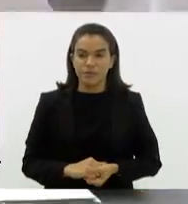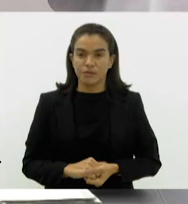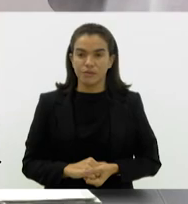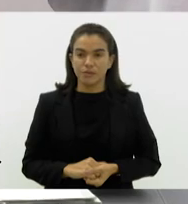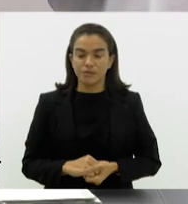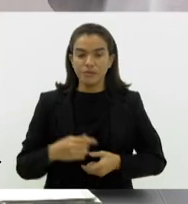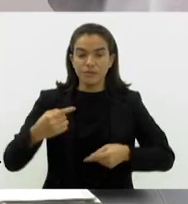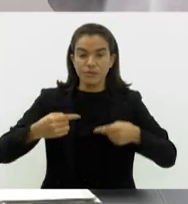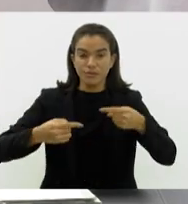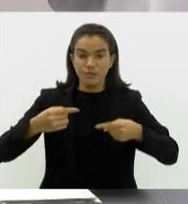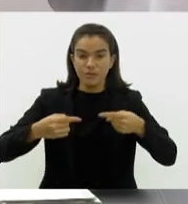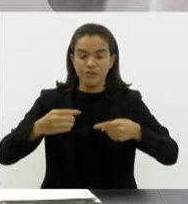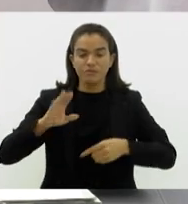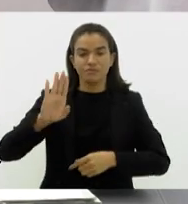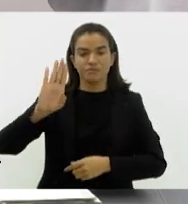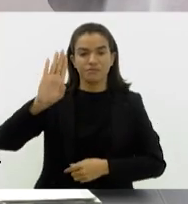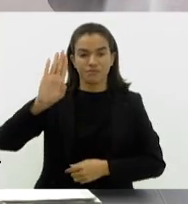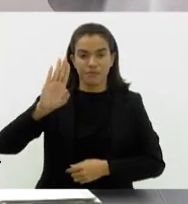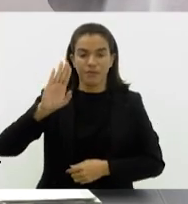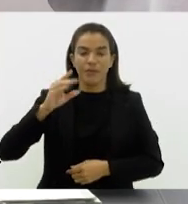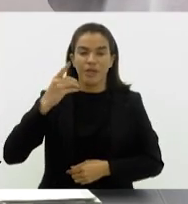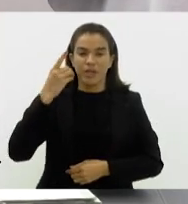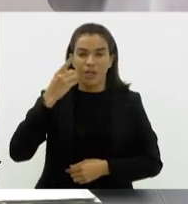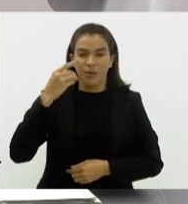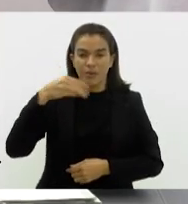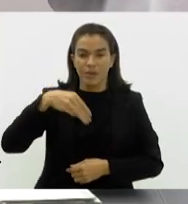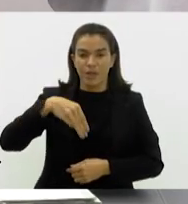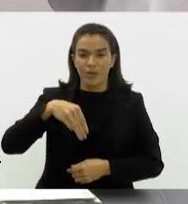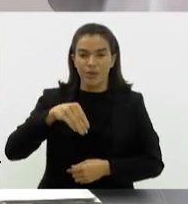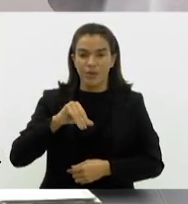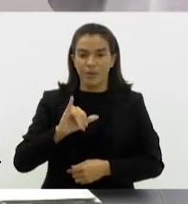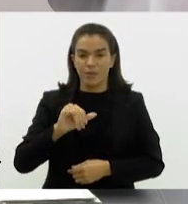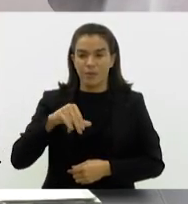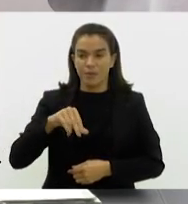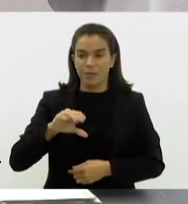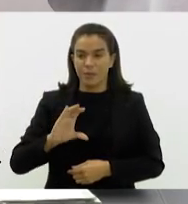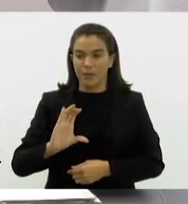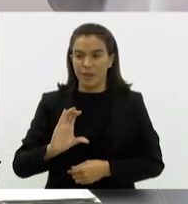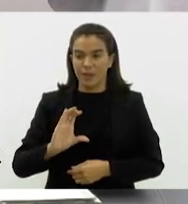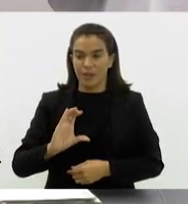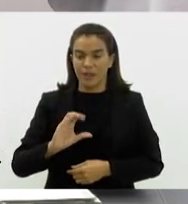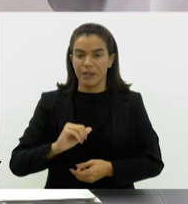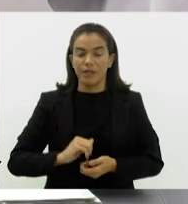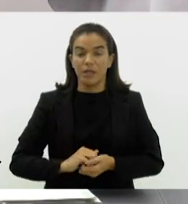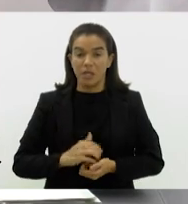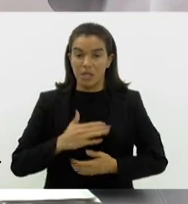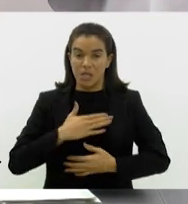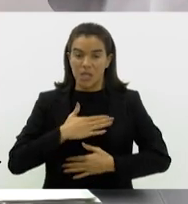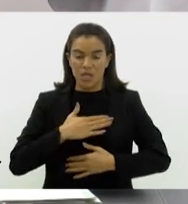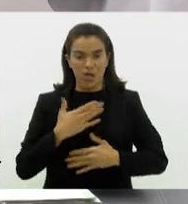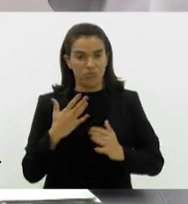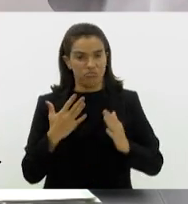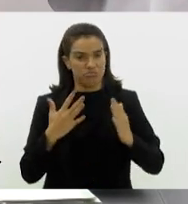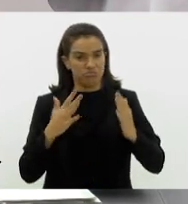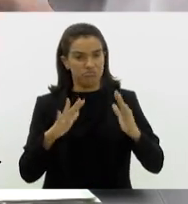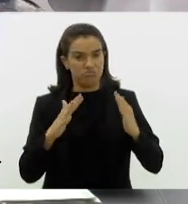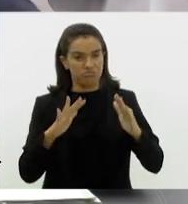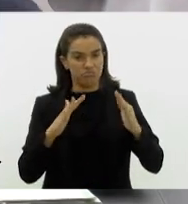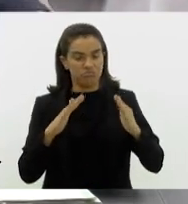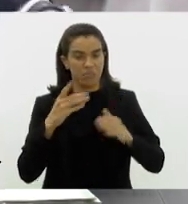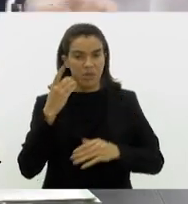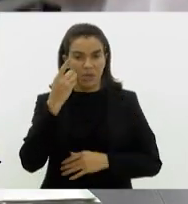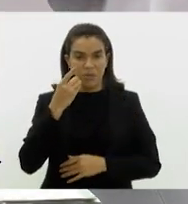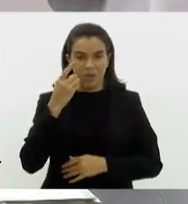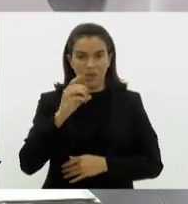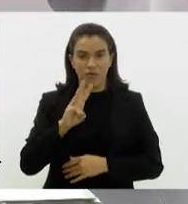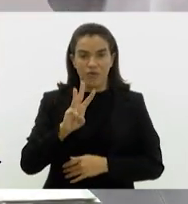Em discussão. Para discutir, presidente. Para discutir, deputado Carlos Mink. Eu elogio o projeto do deputado Valdec